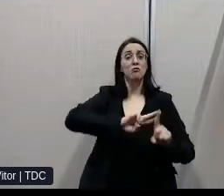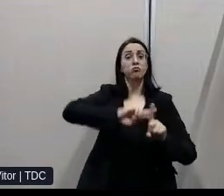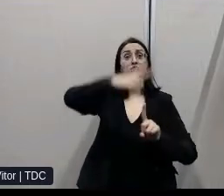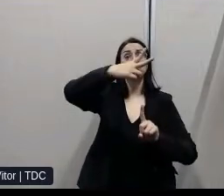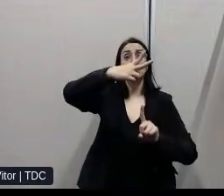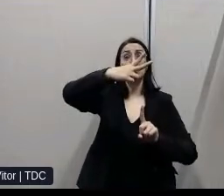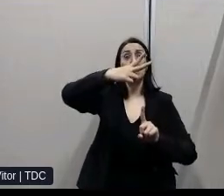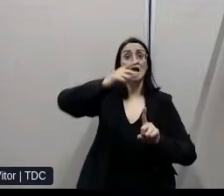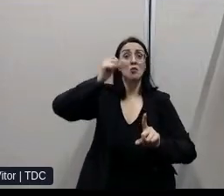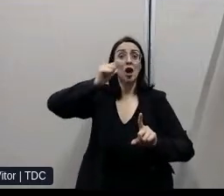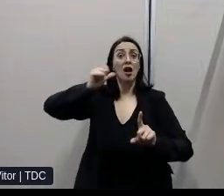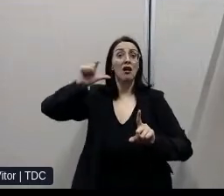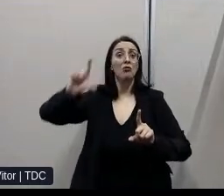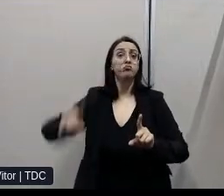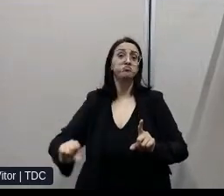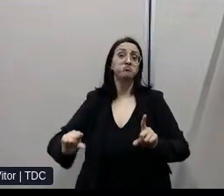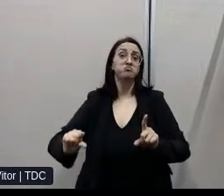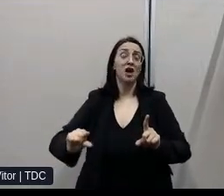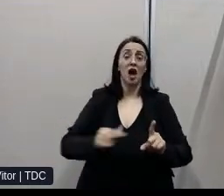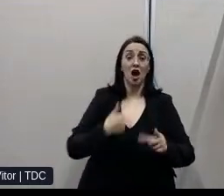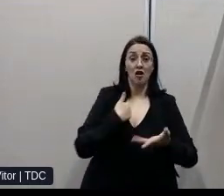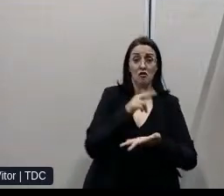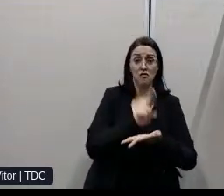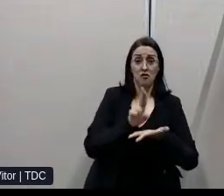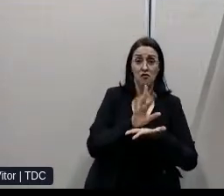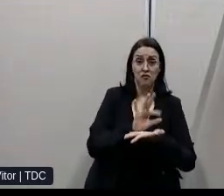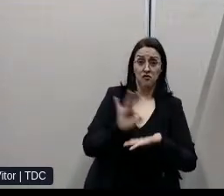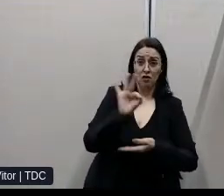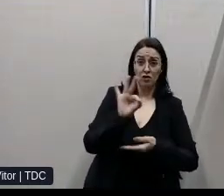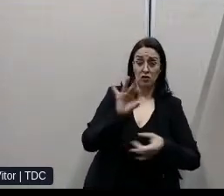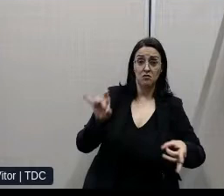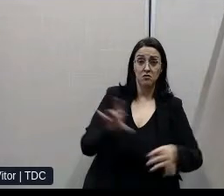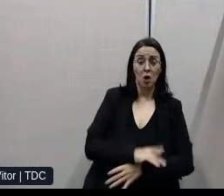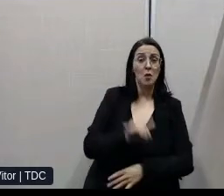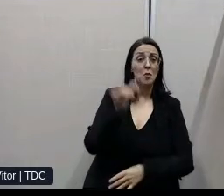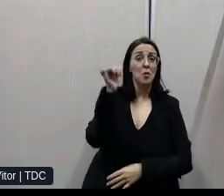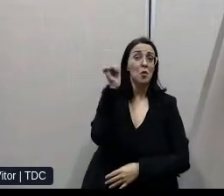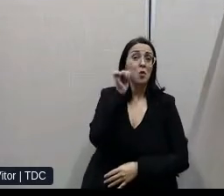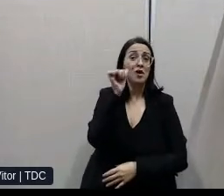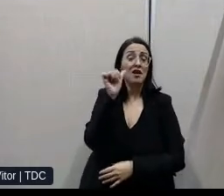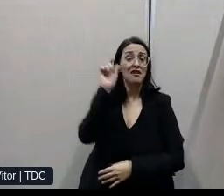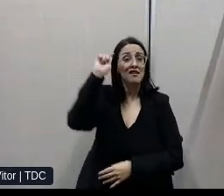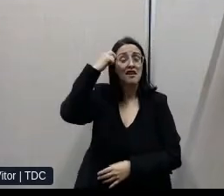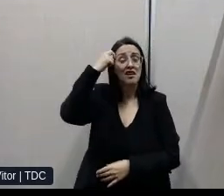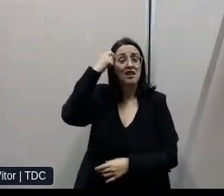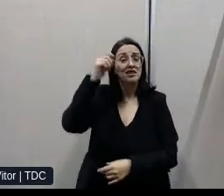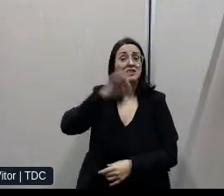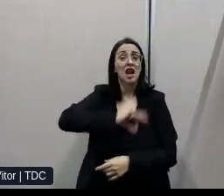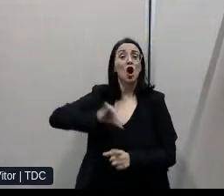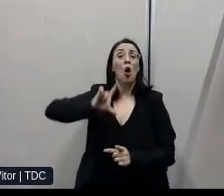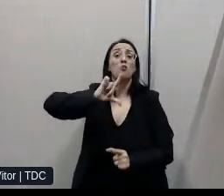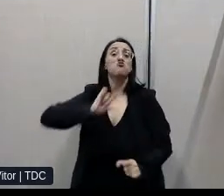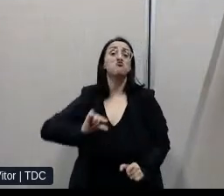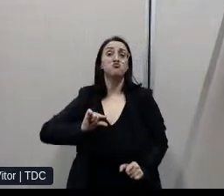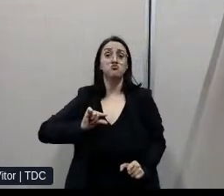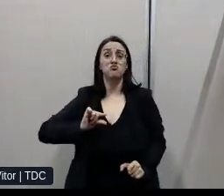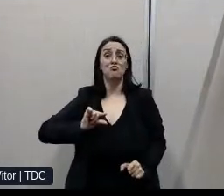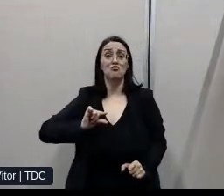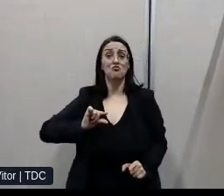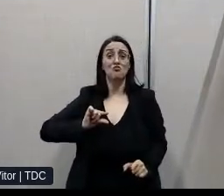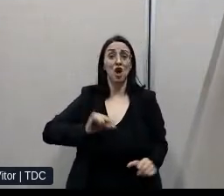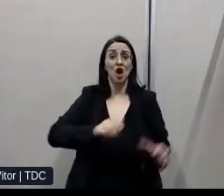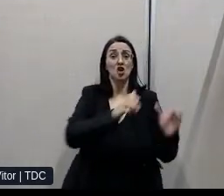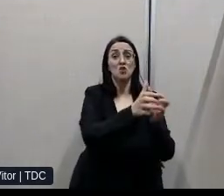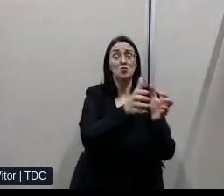que as mulheres depois de concluir o ensino superior, e as mulheres negras são as que ganham salários menores de todos